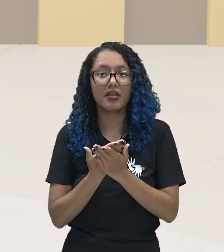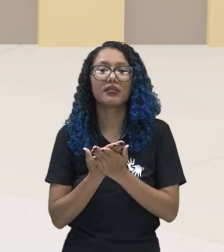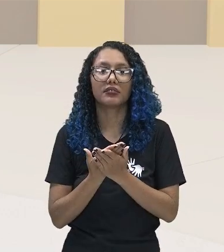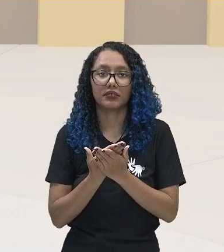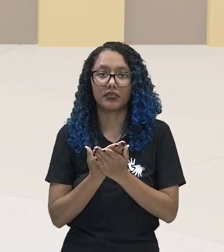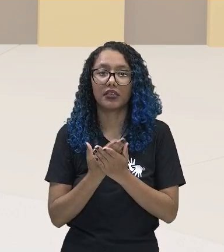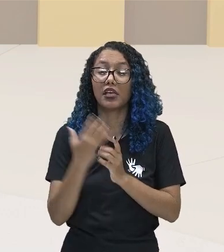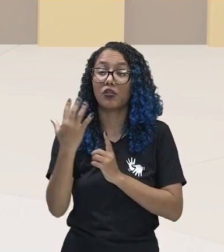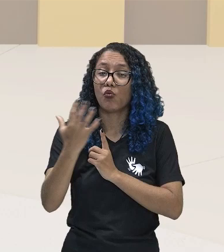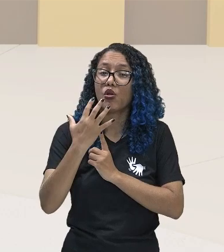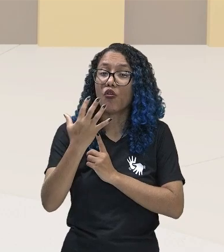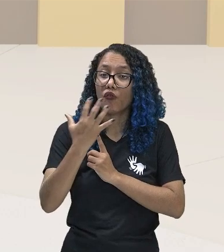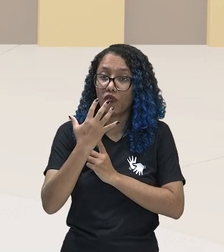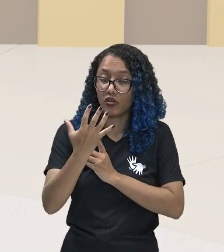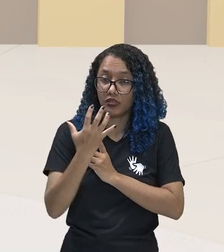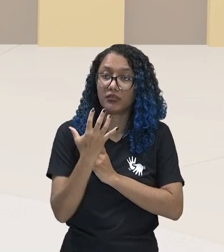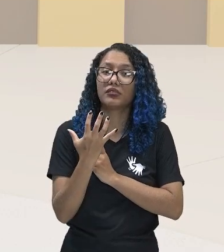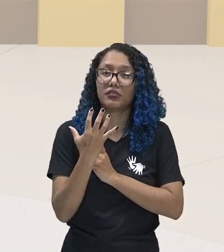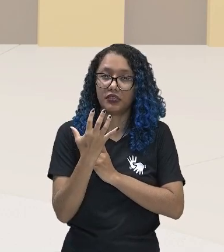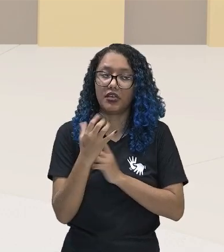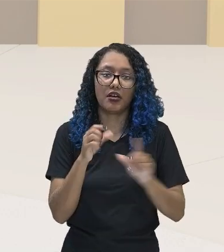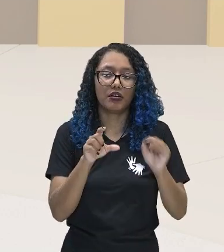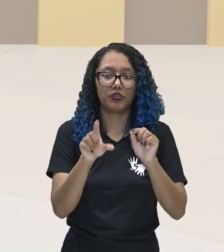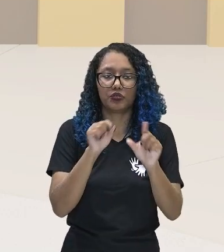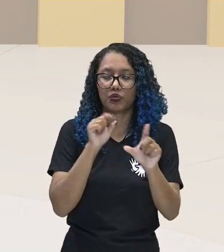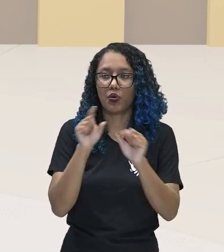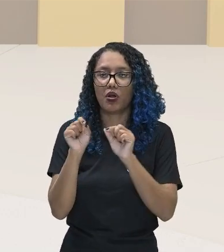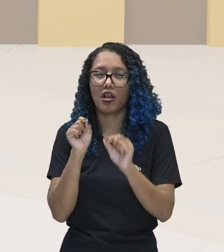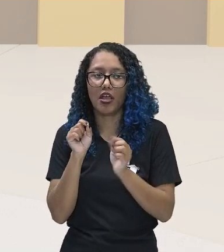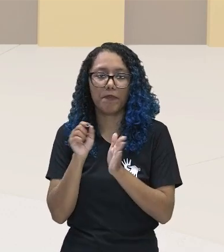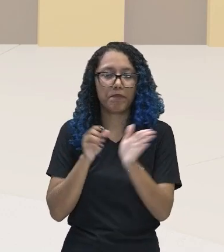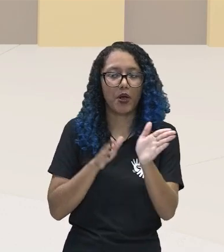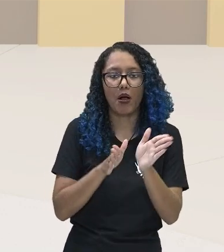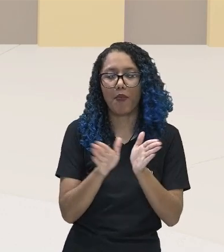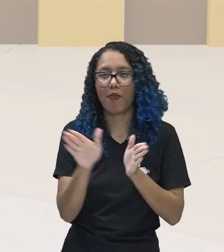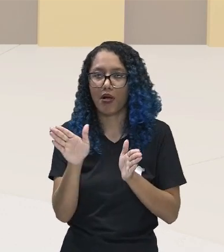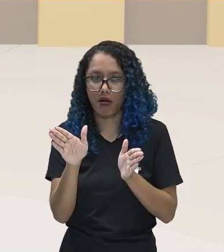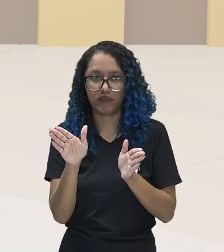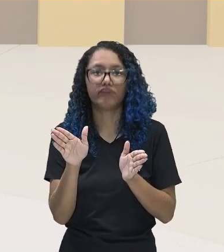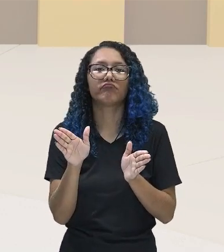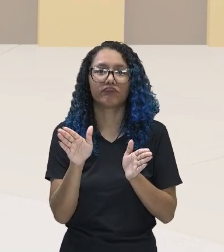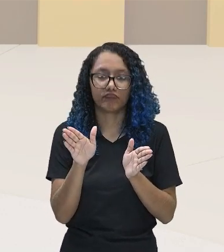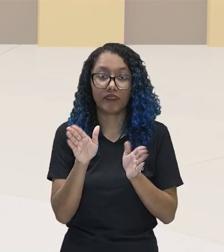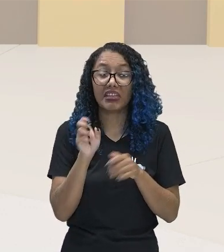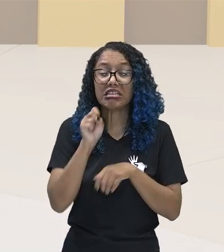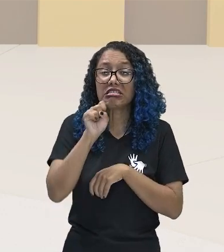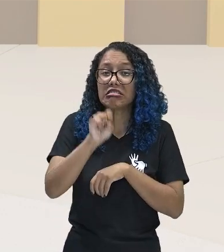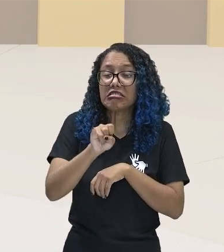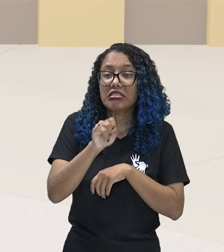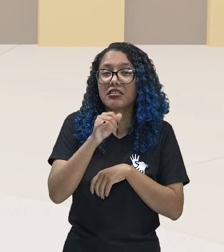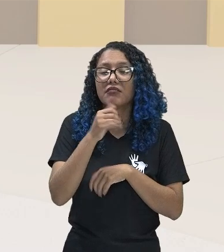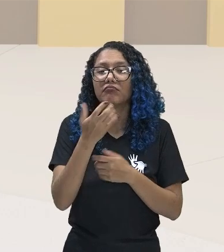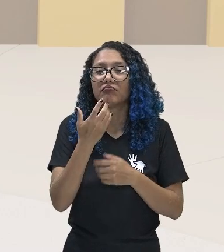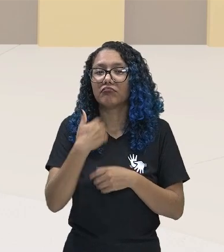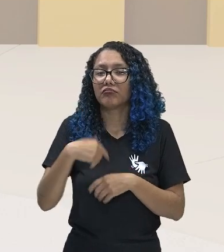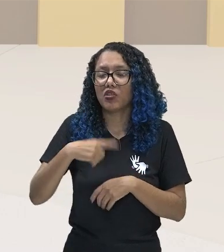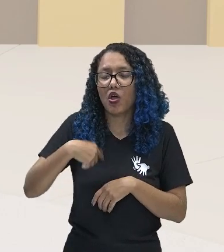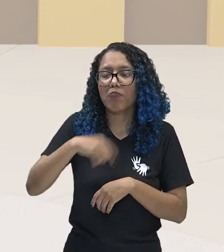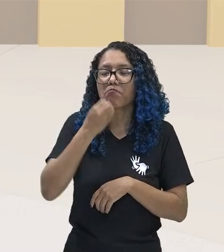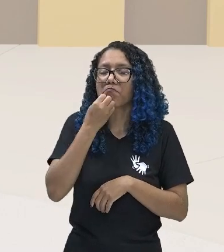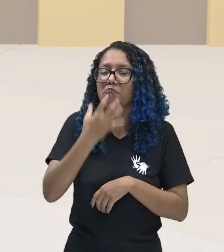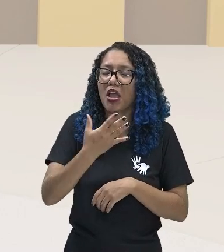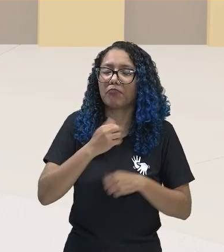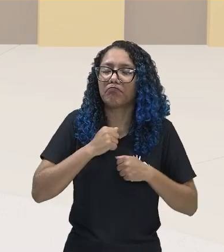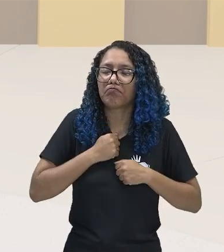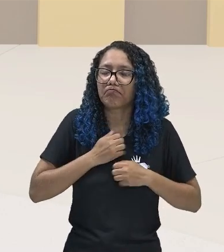nos direcionar, que nos direcionam a um caminho. Então, se nós estamos bem conosco, né,